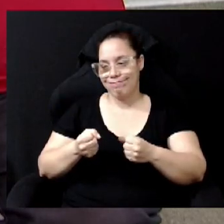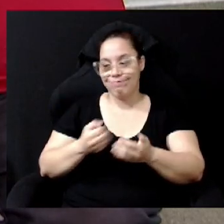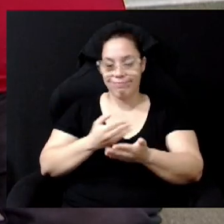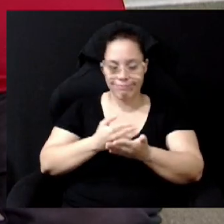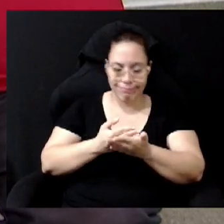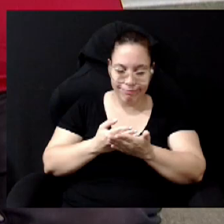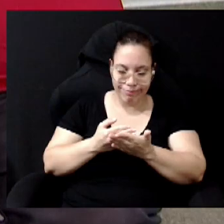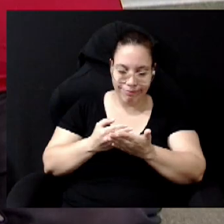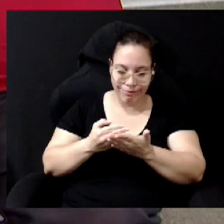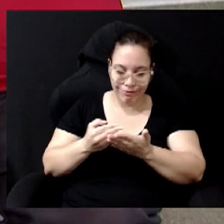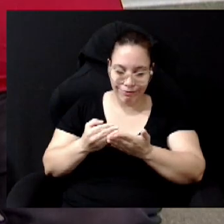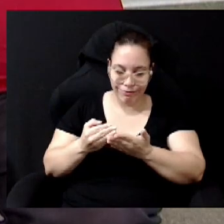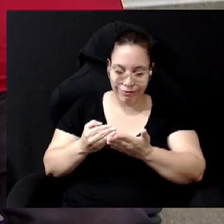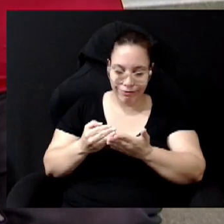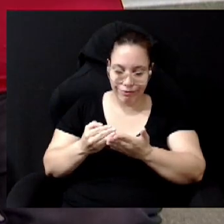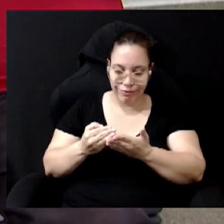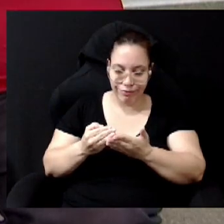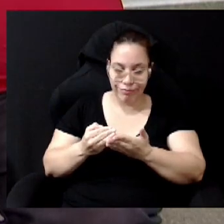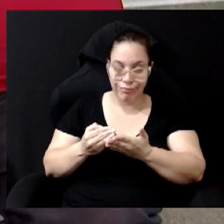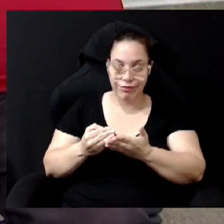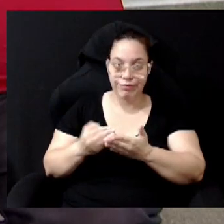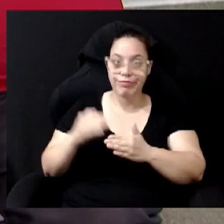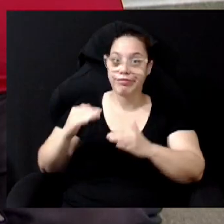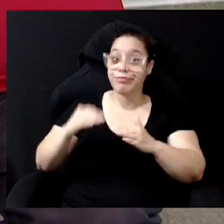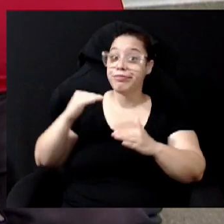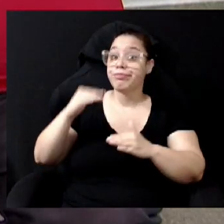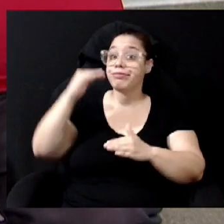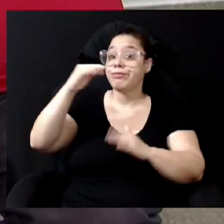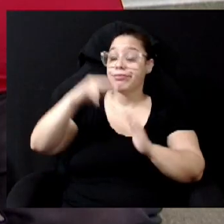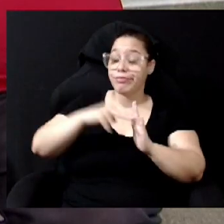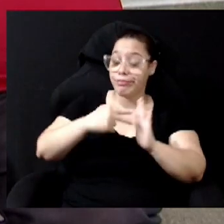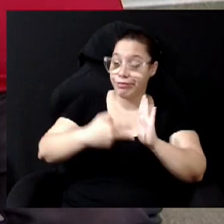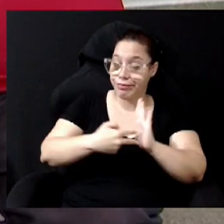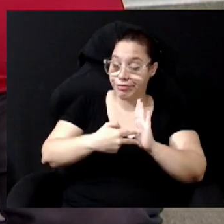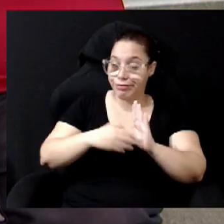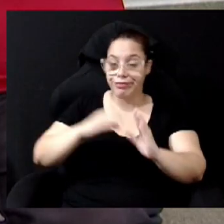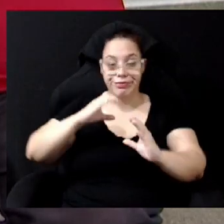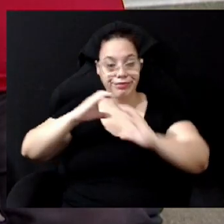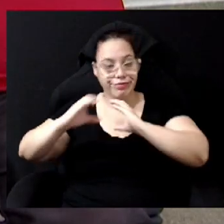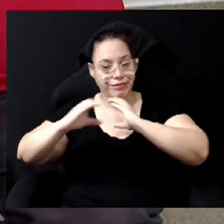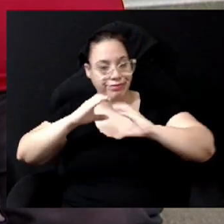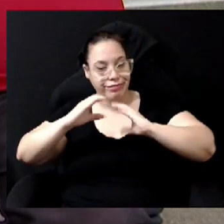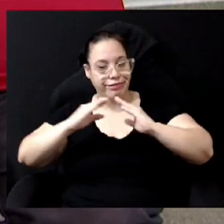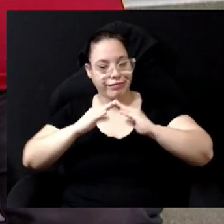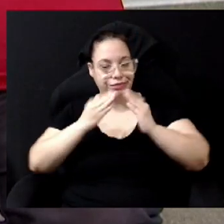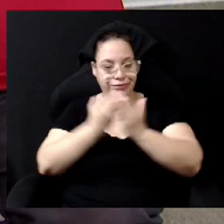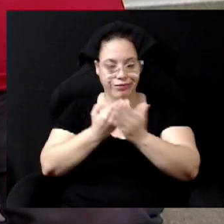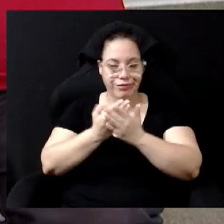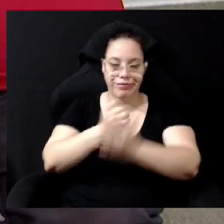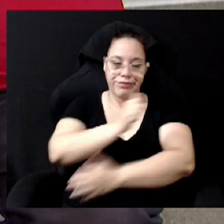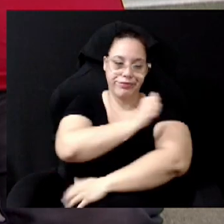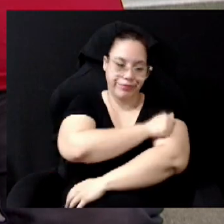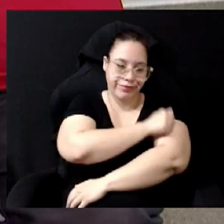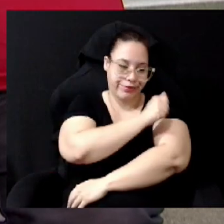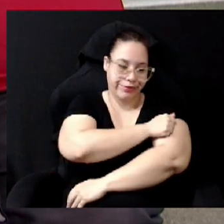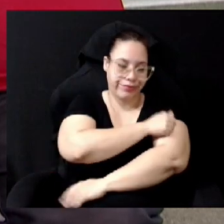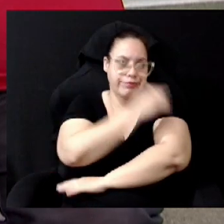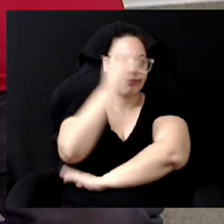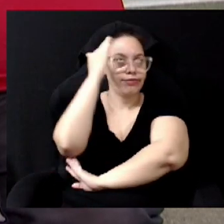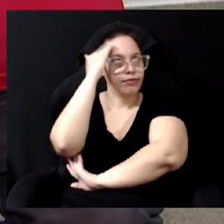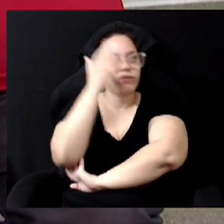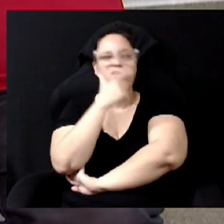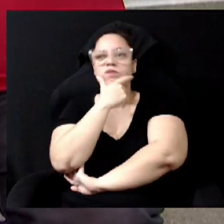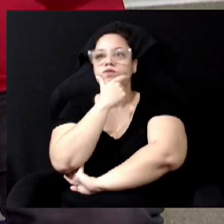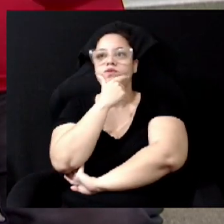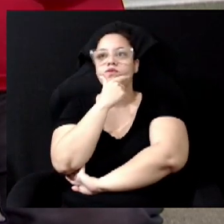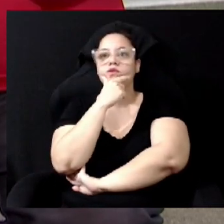gente tem feito na rede, os avanços eles são significativos na comunicação da escola com os pais, com os alunos começam a entender, procurar e dizer, eu não